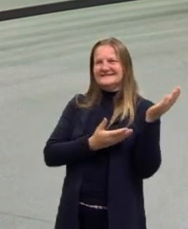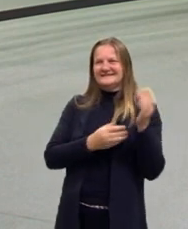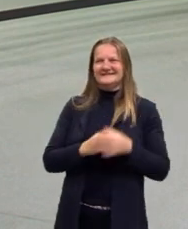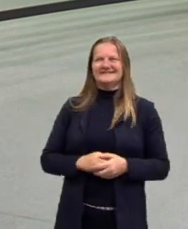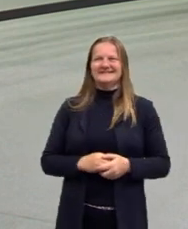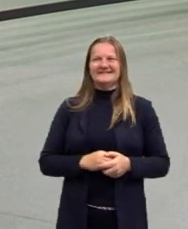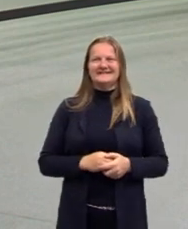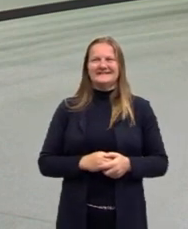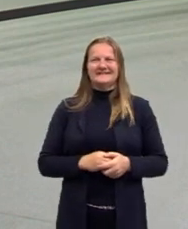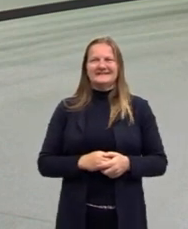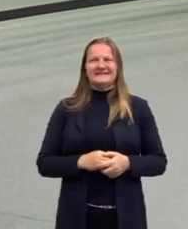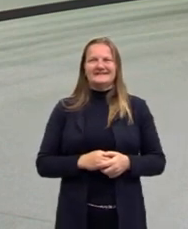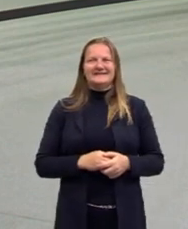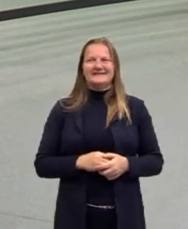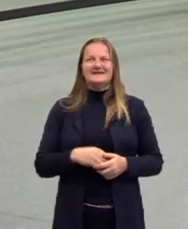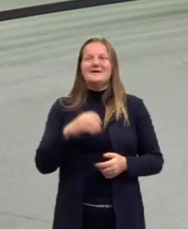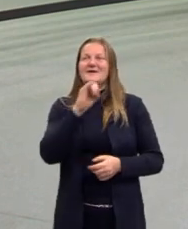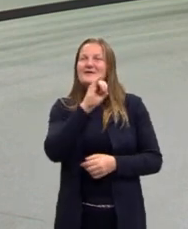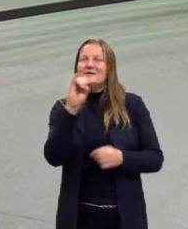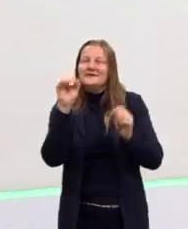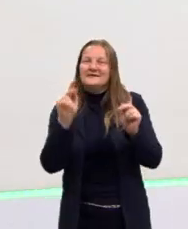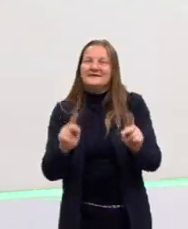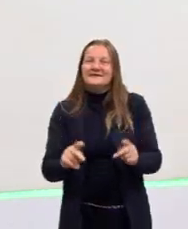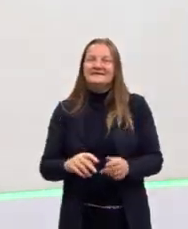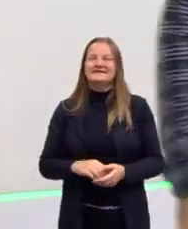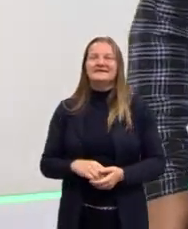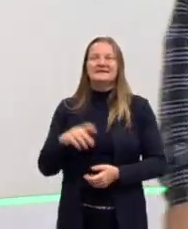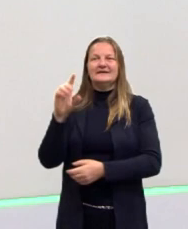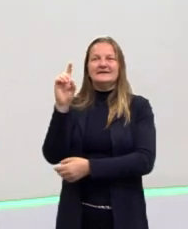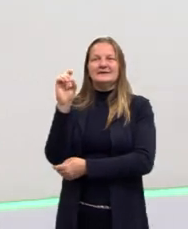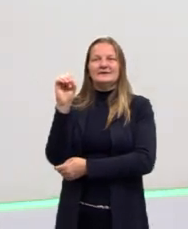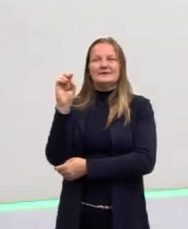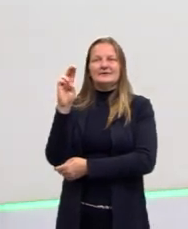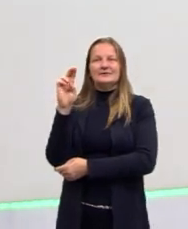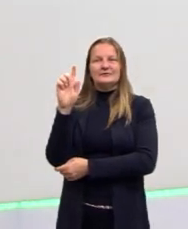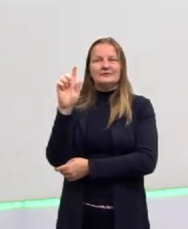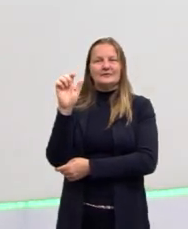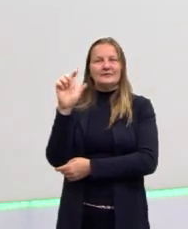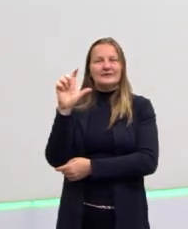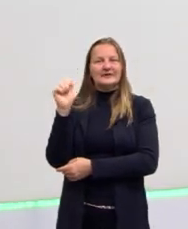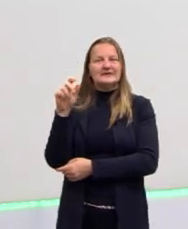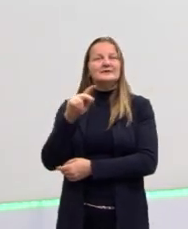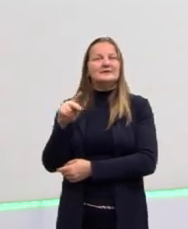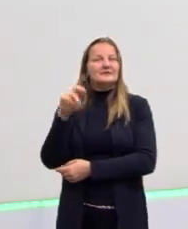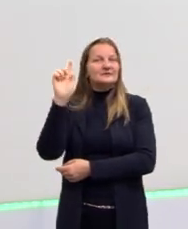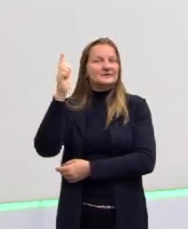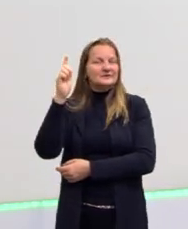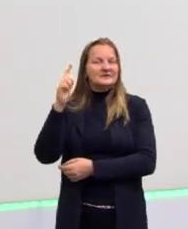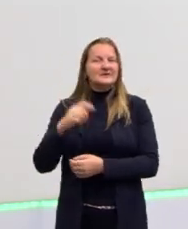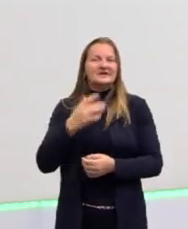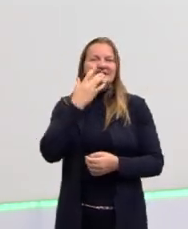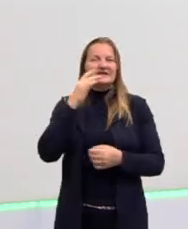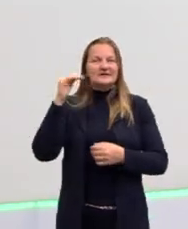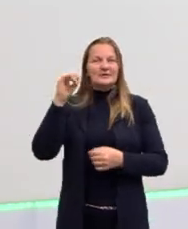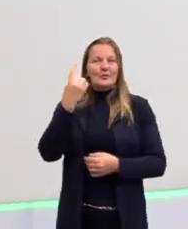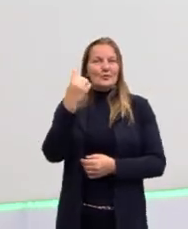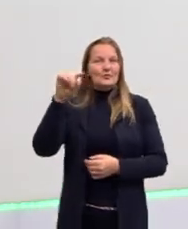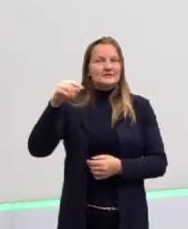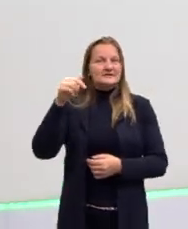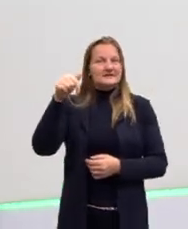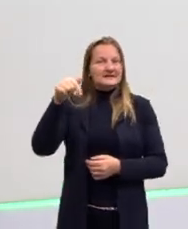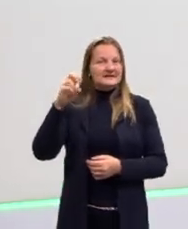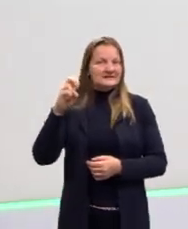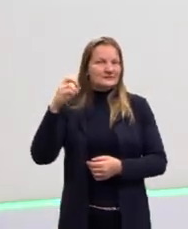pode sim então tudo bom pessoal Douglas professor de geografia certo Sou um homem branco de 1,75